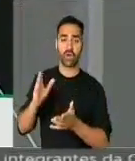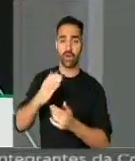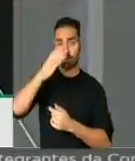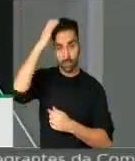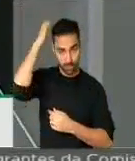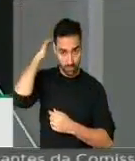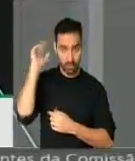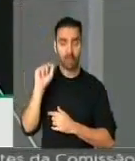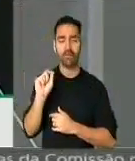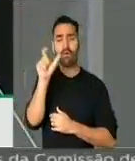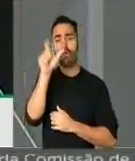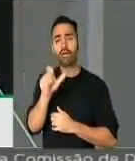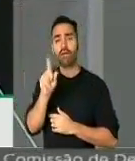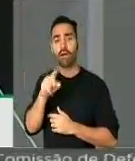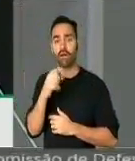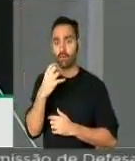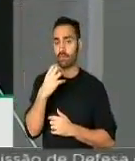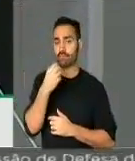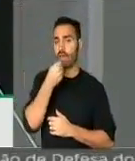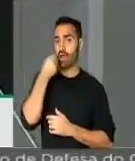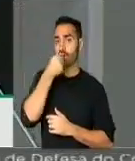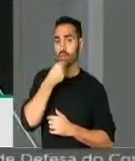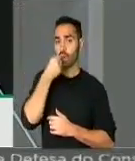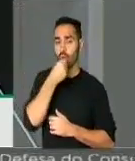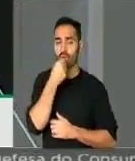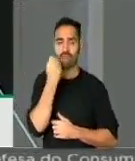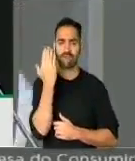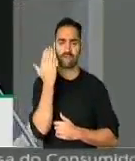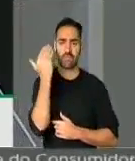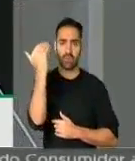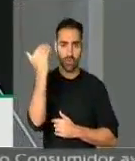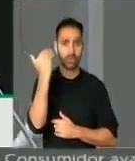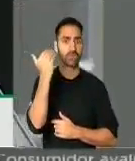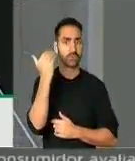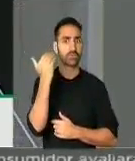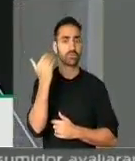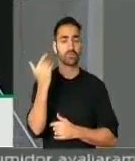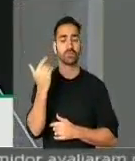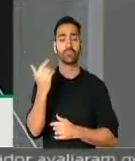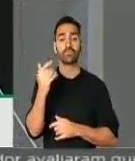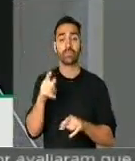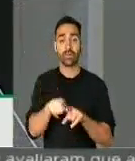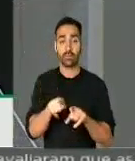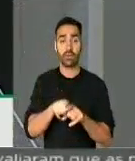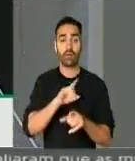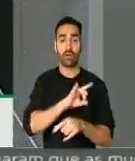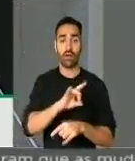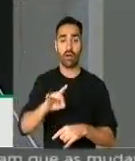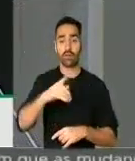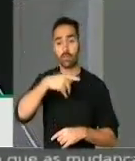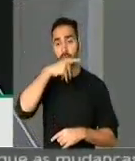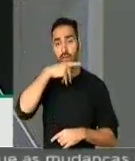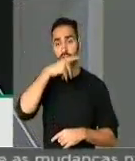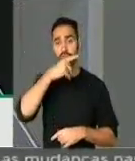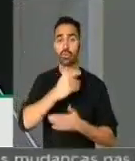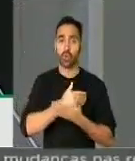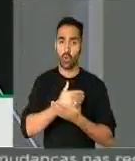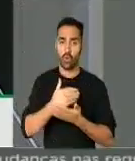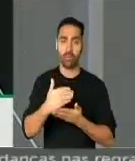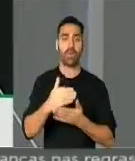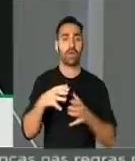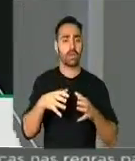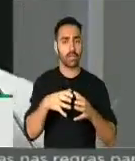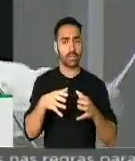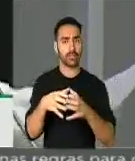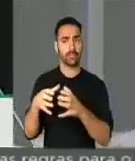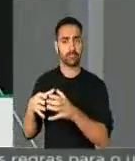eram artistas, eram personalidades públicas. E os partidos também já começam a fazer os seus